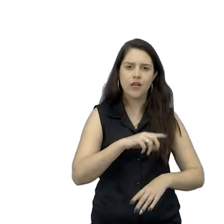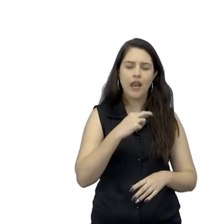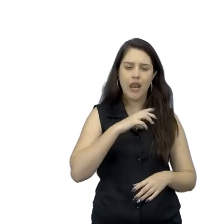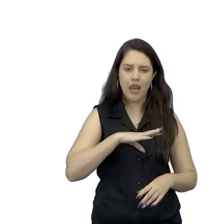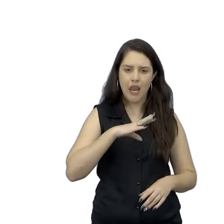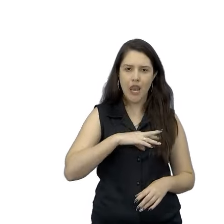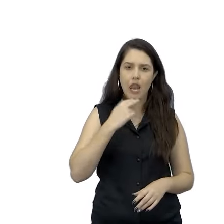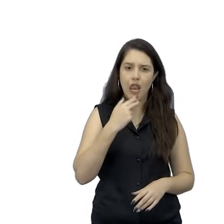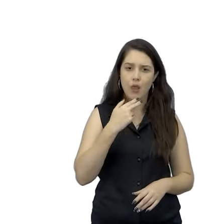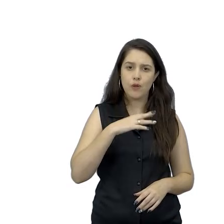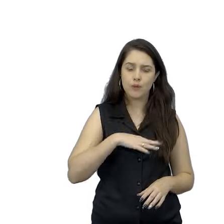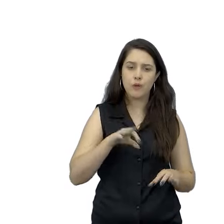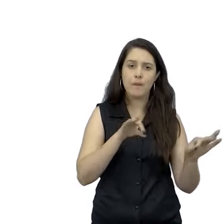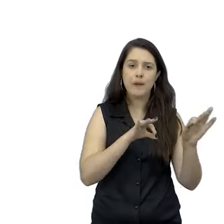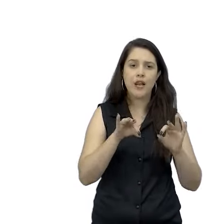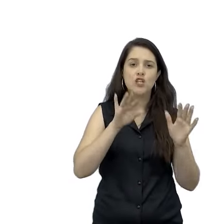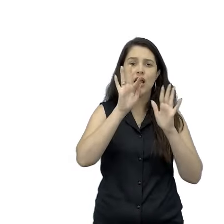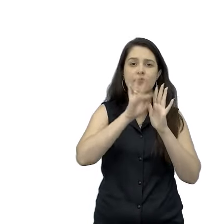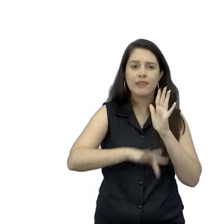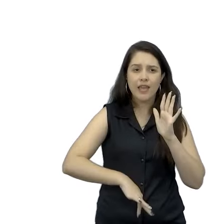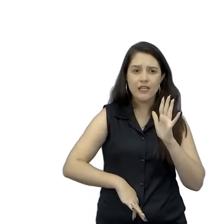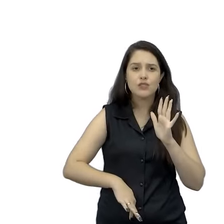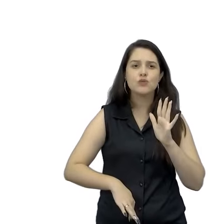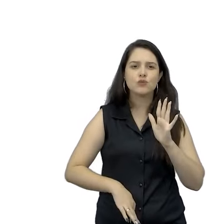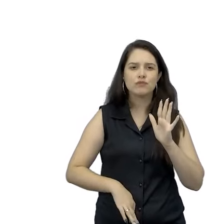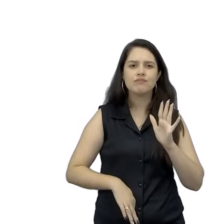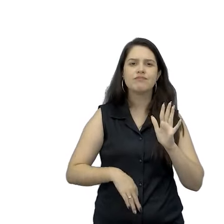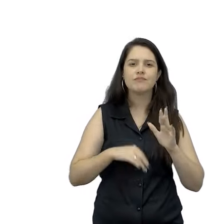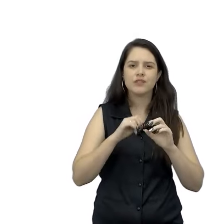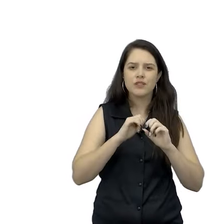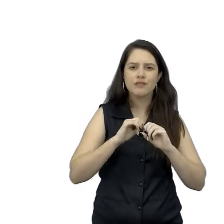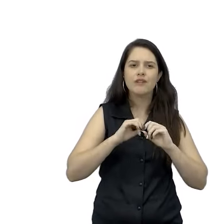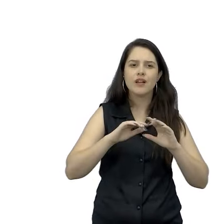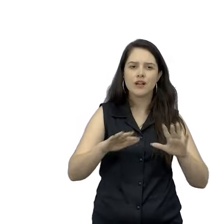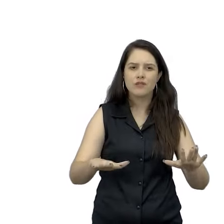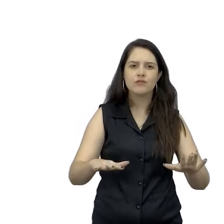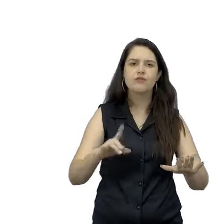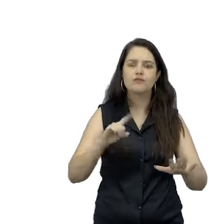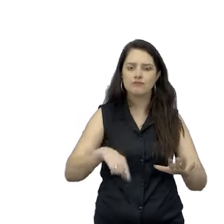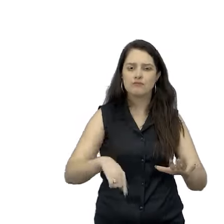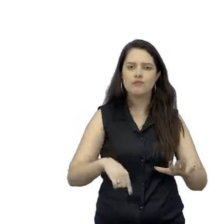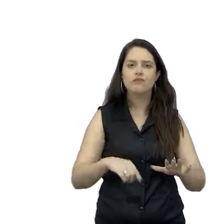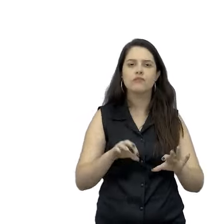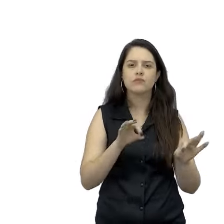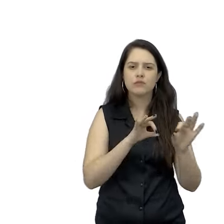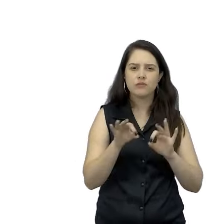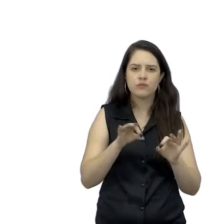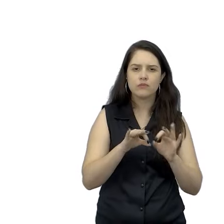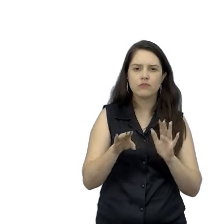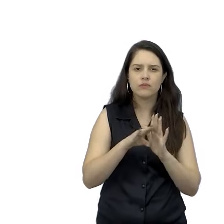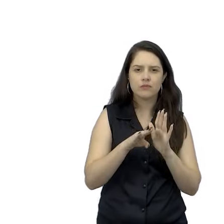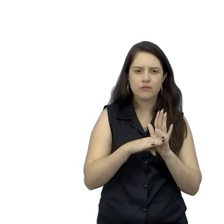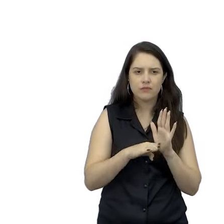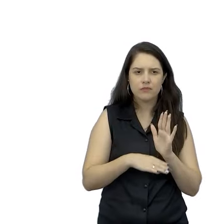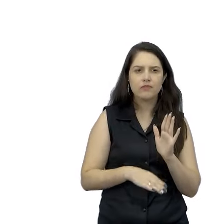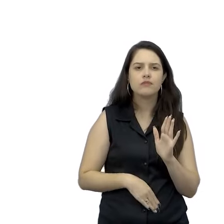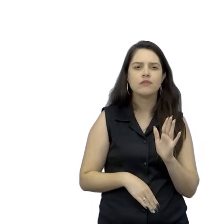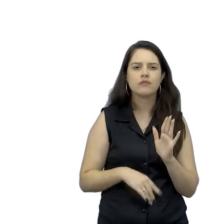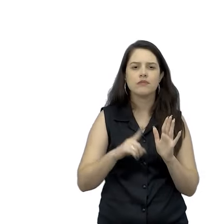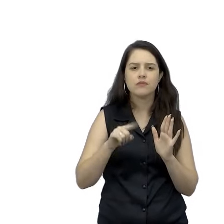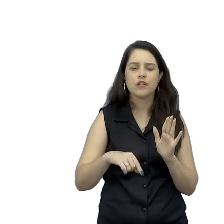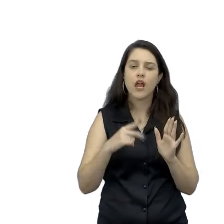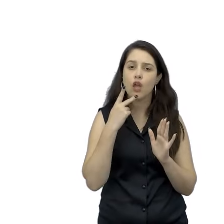eu tenho aqui planejar texto, divulgação científica, lá embaixo tem engajar-se ativamente nos processos de planejamento, né, enfim, é